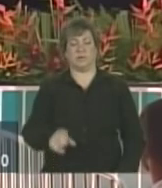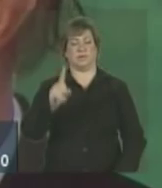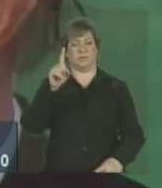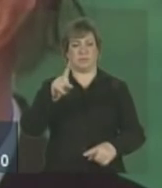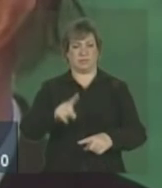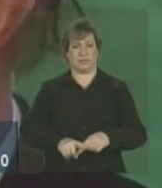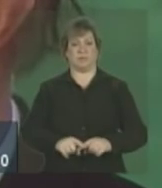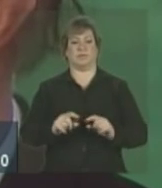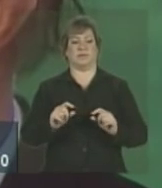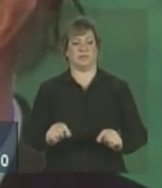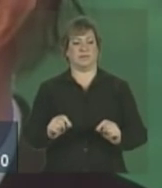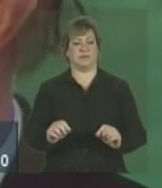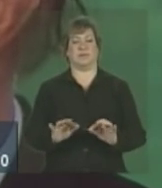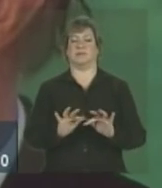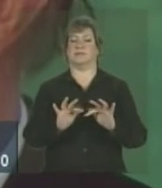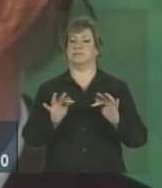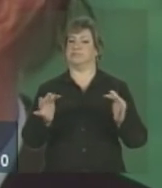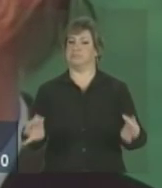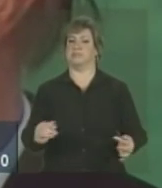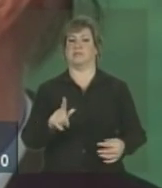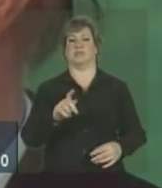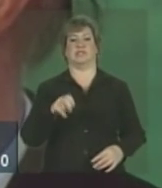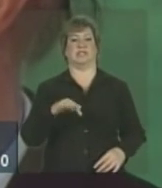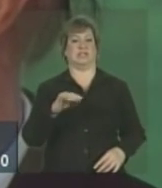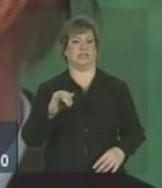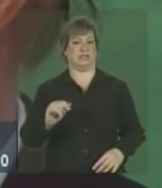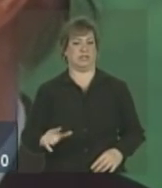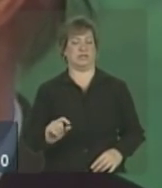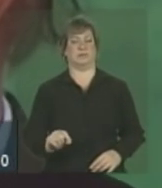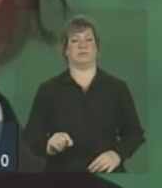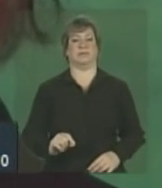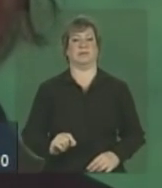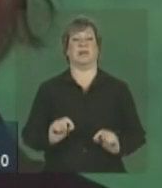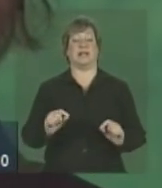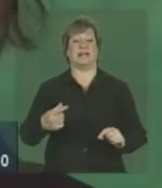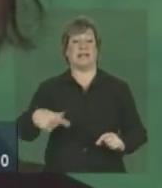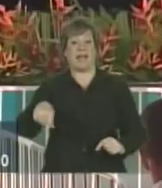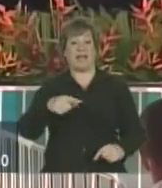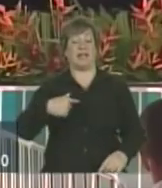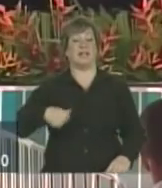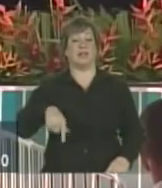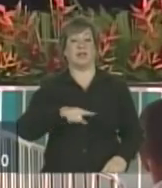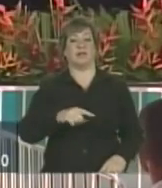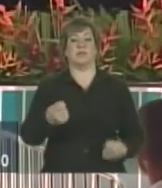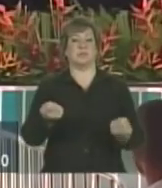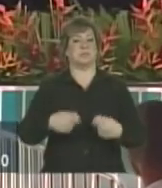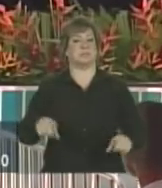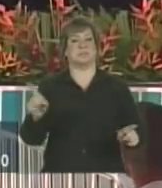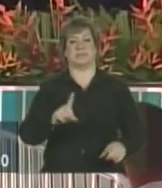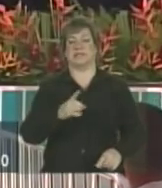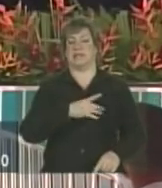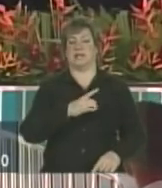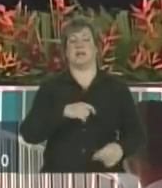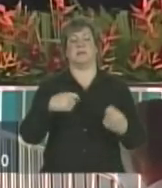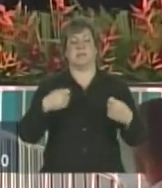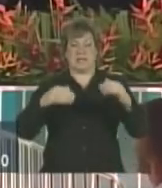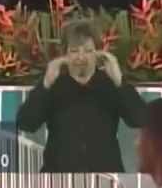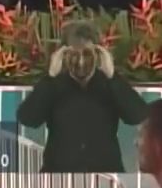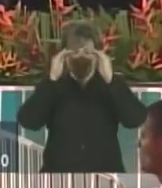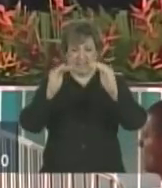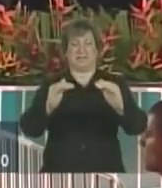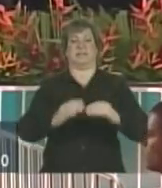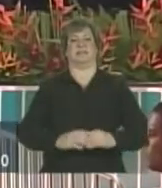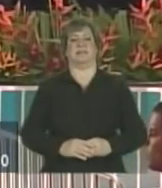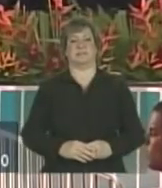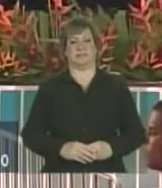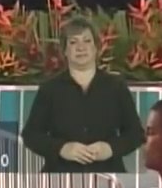absolutamente afável, gentil, daquelas que a gente não deve temer, deve respeitar.